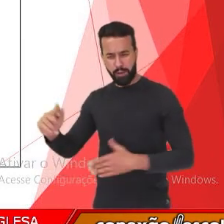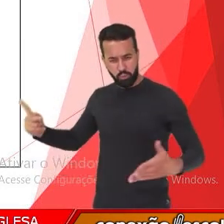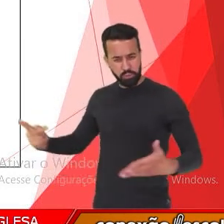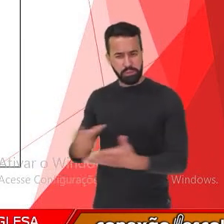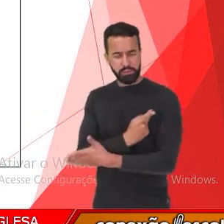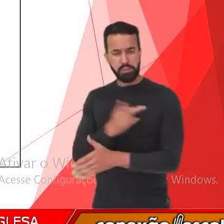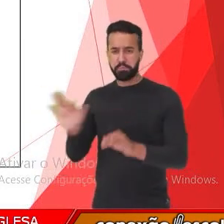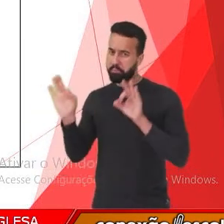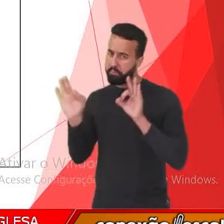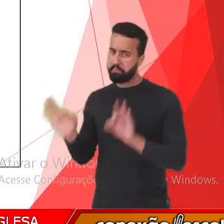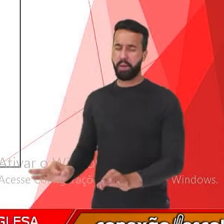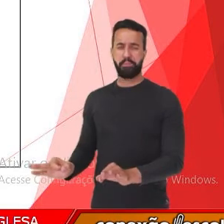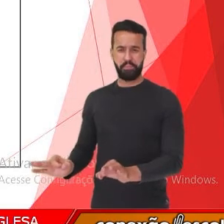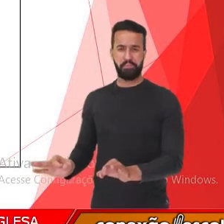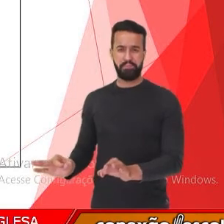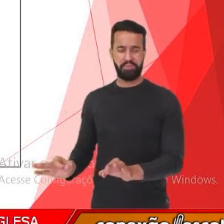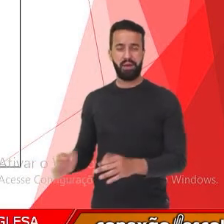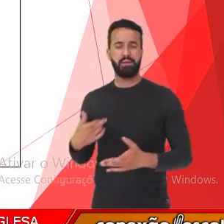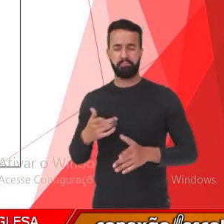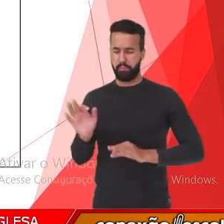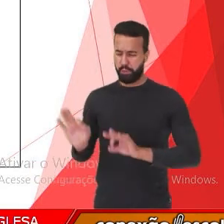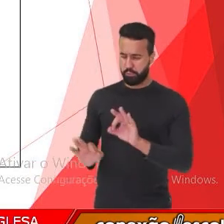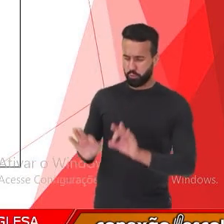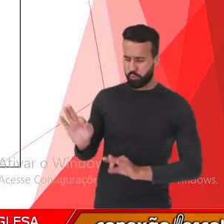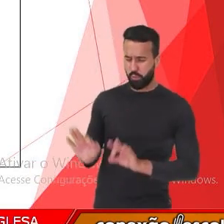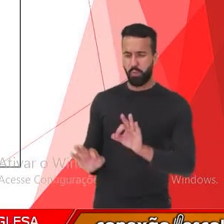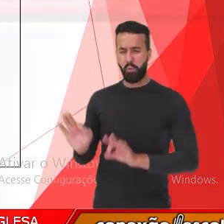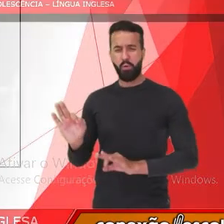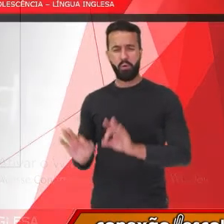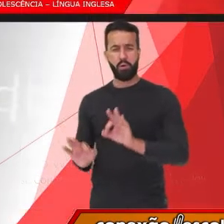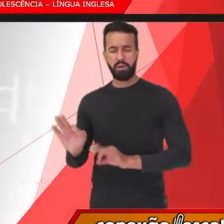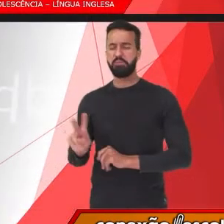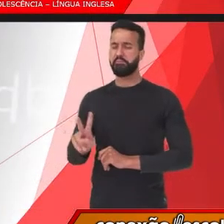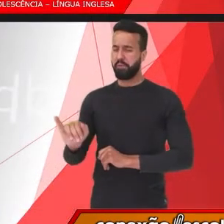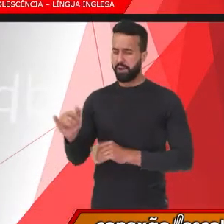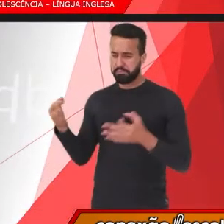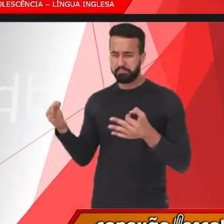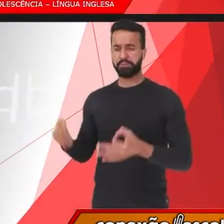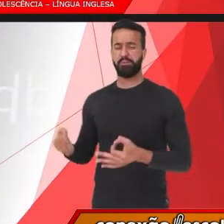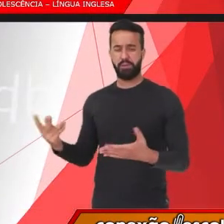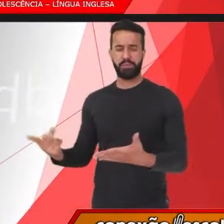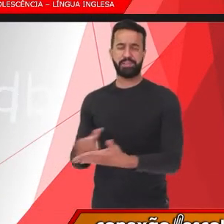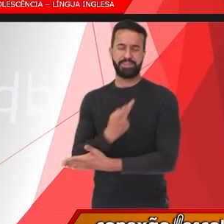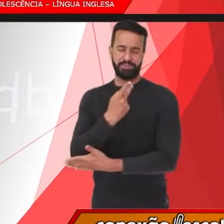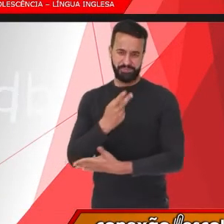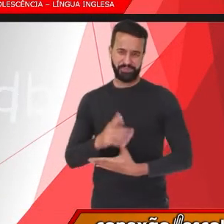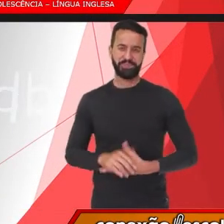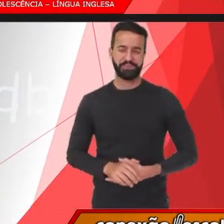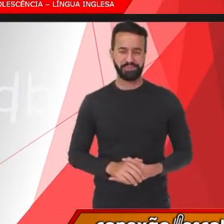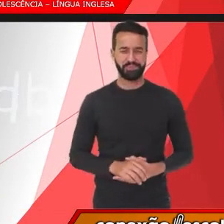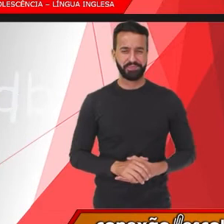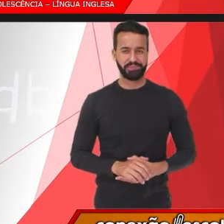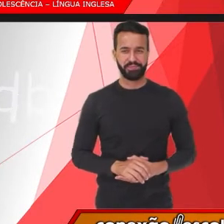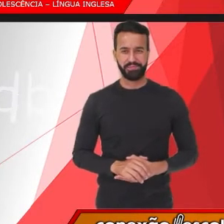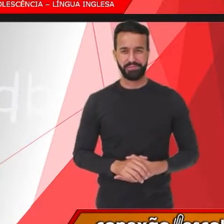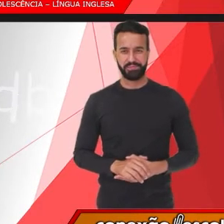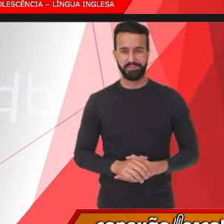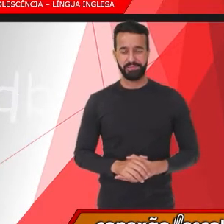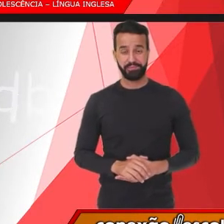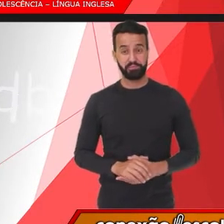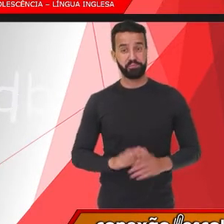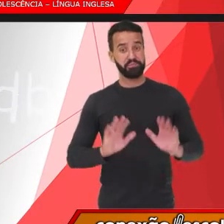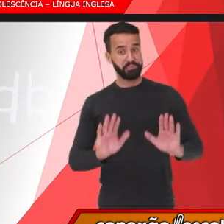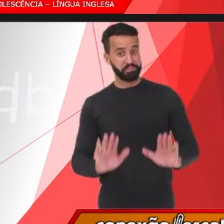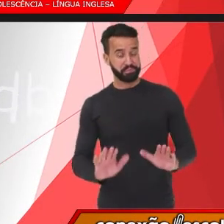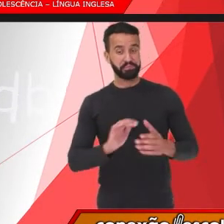vir a acontecer e é algo planejado, é algo que de fato vai acontecer, ok? Daí a gente